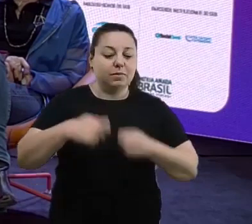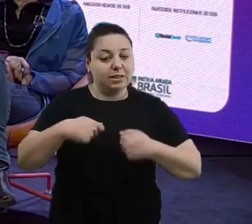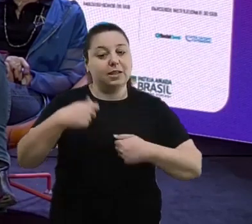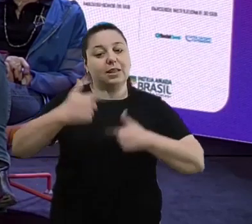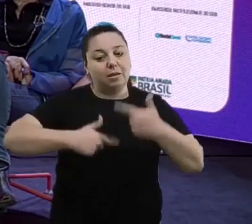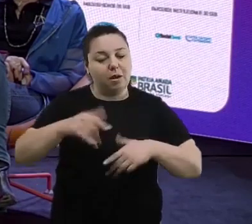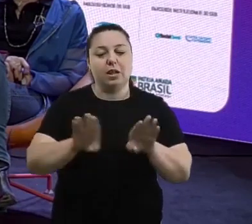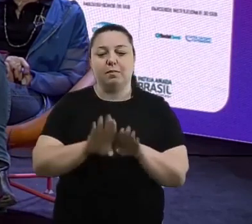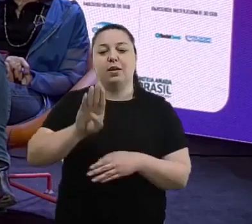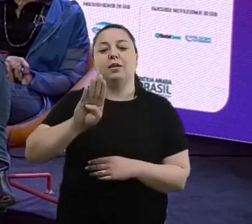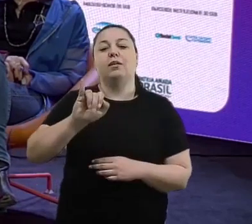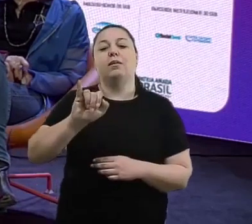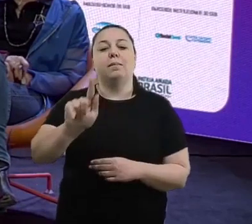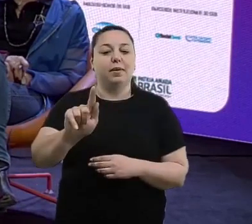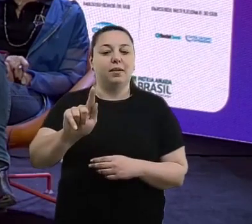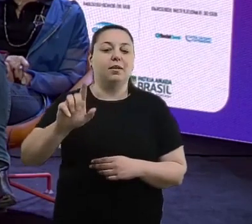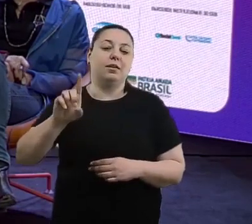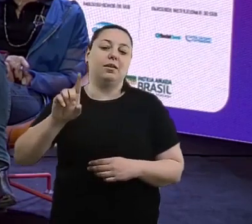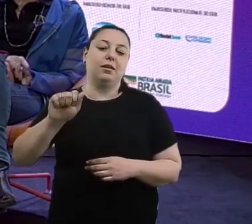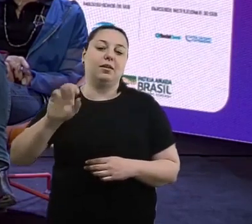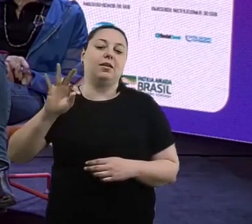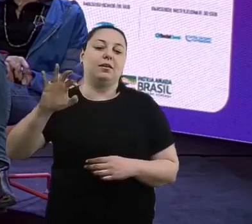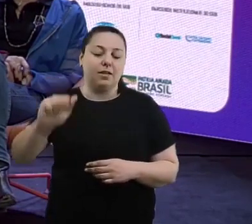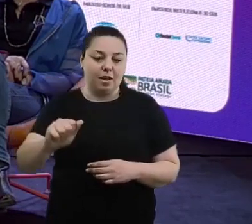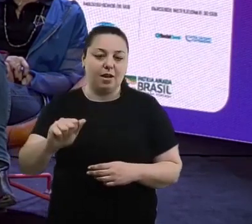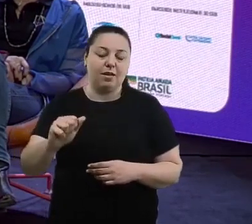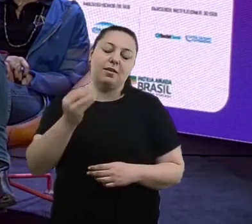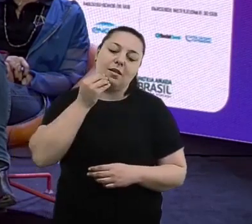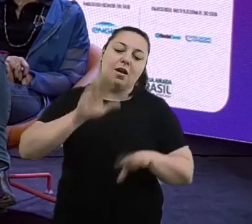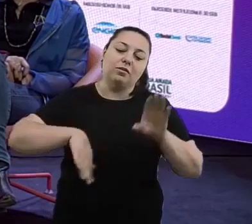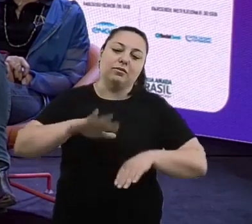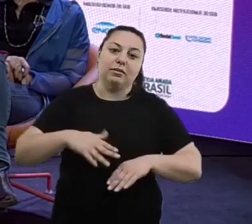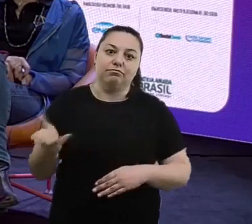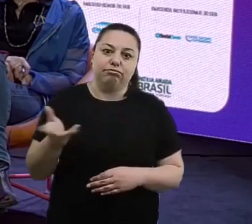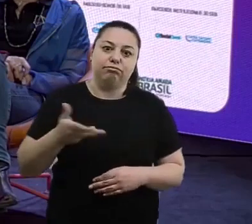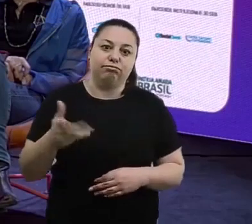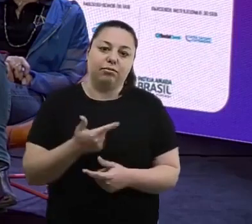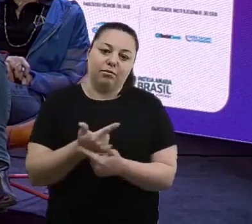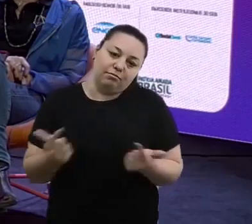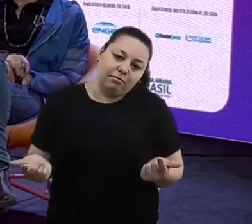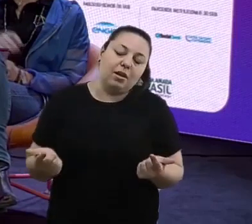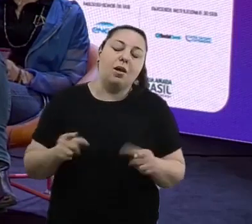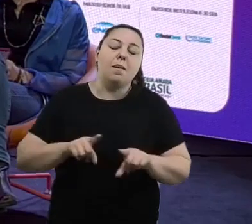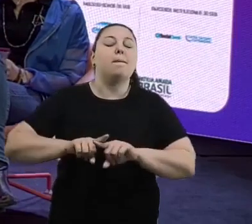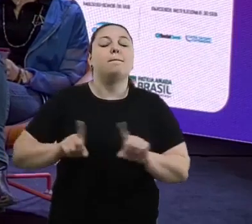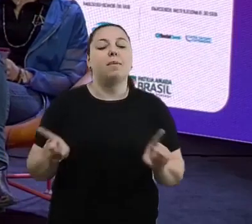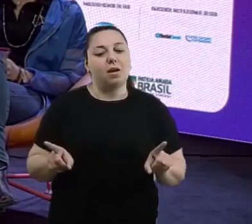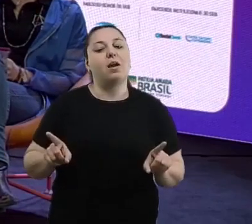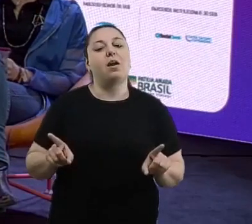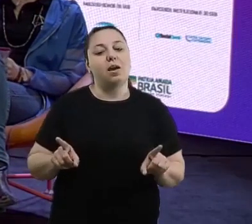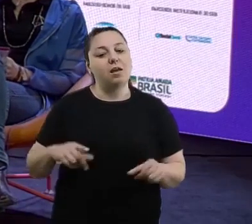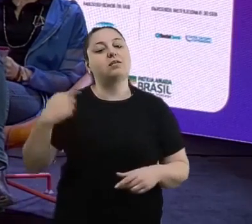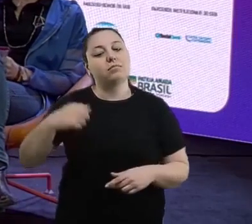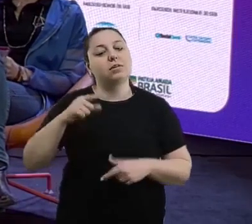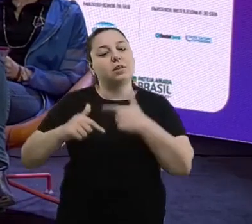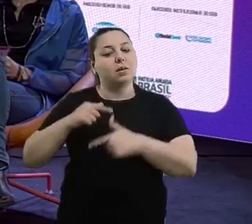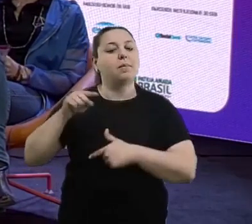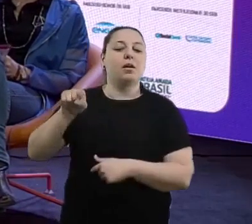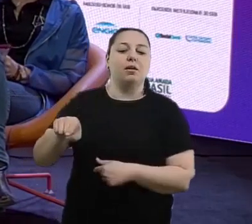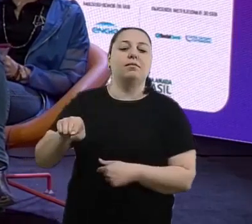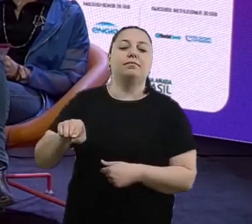essa informação onde a reposição dos animais diretamente para o abate está muito baixa. Né? Então, esse é um ponto de monitoramento para nós, que já